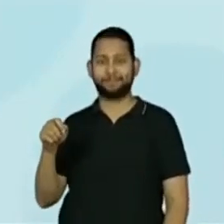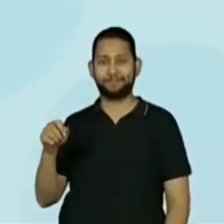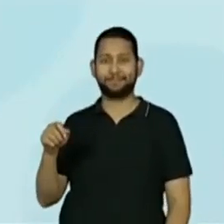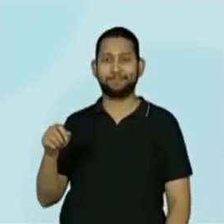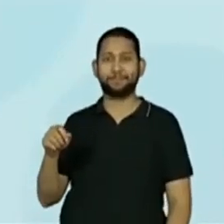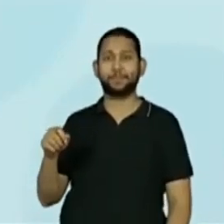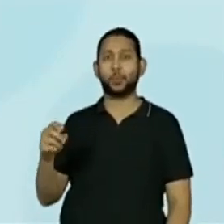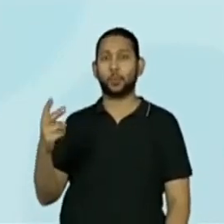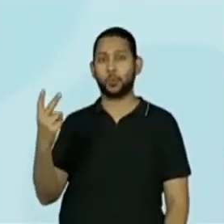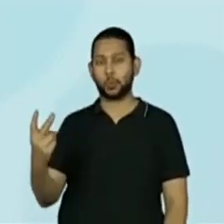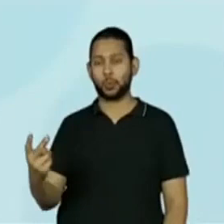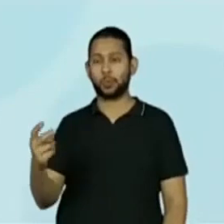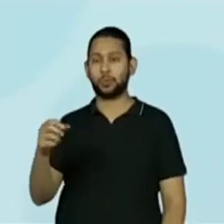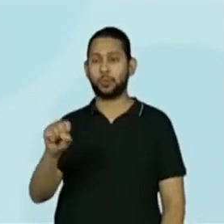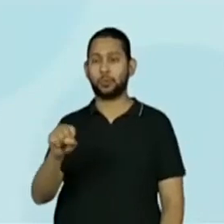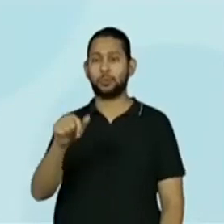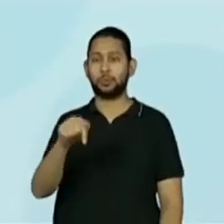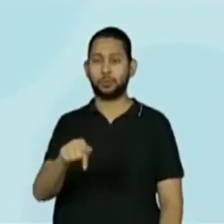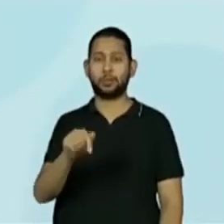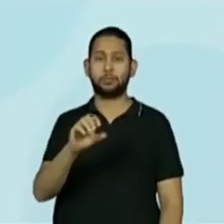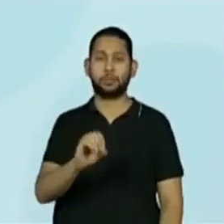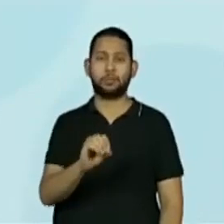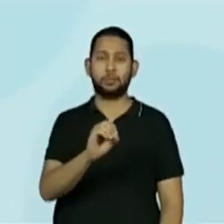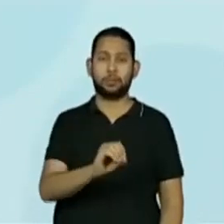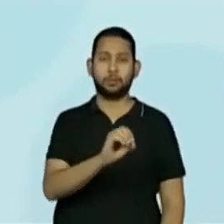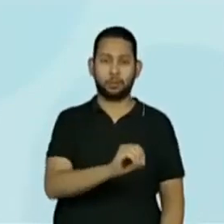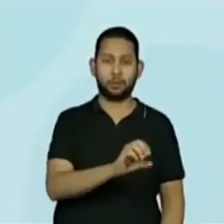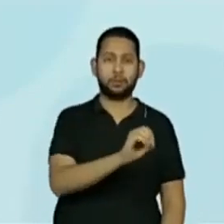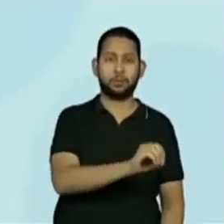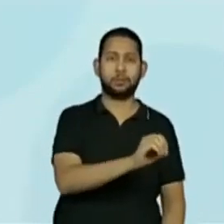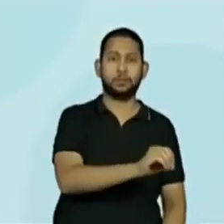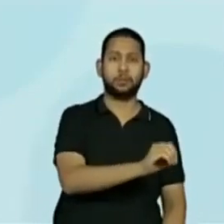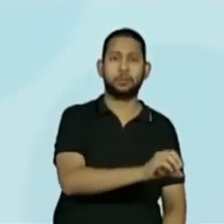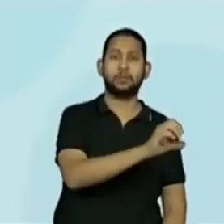acertou quem respondeu a alternativa D,